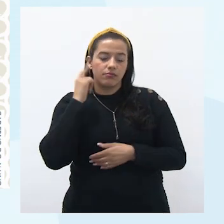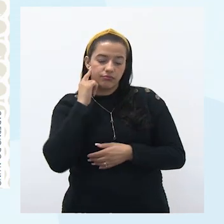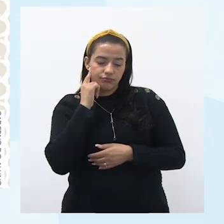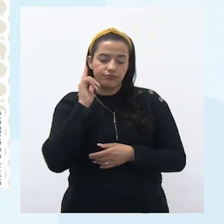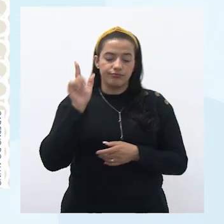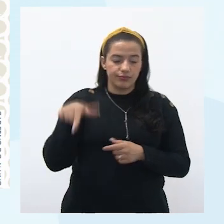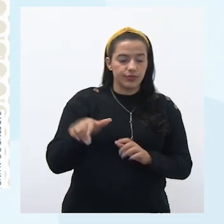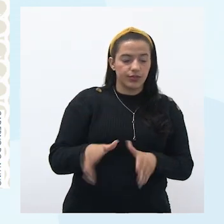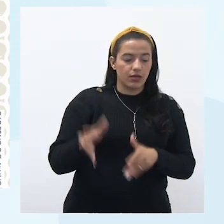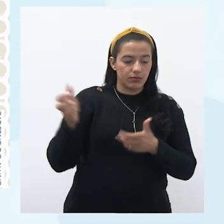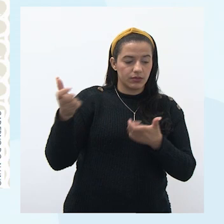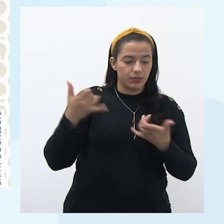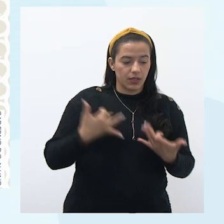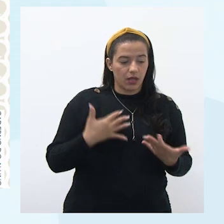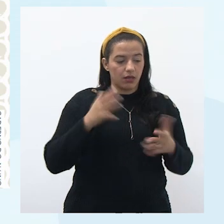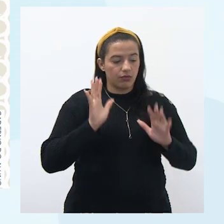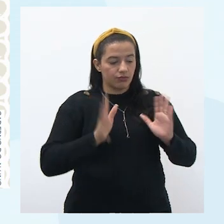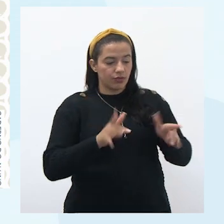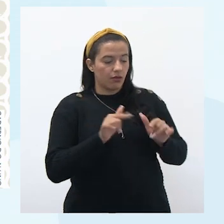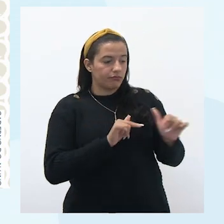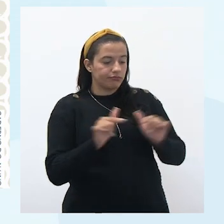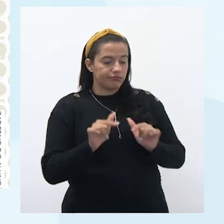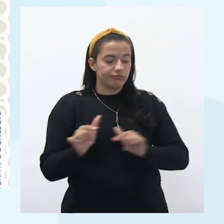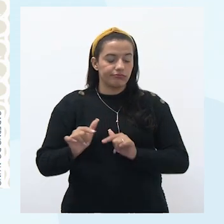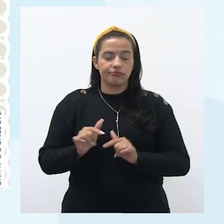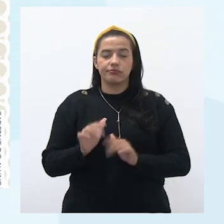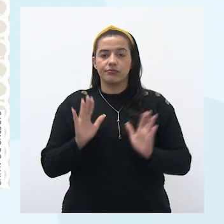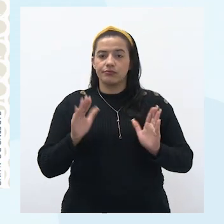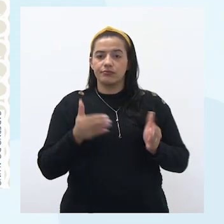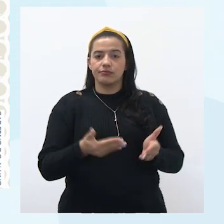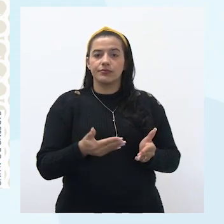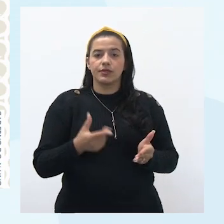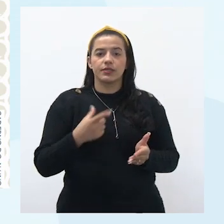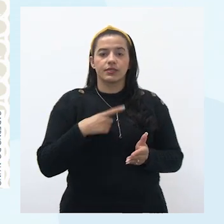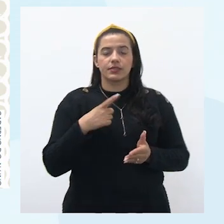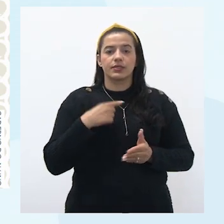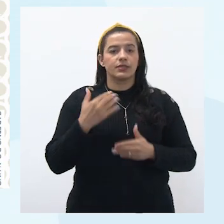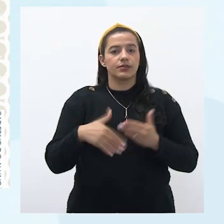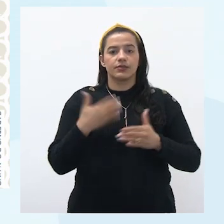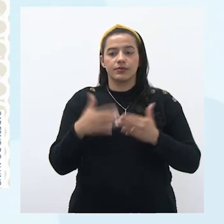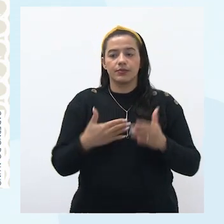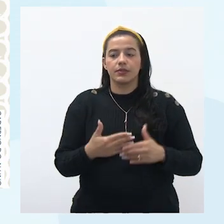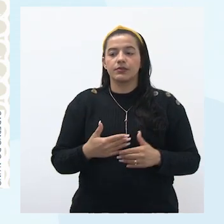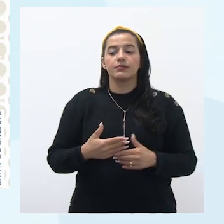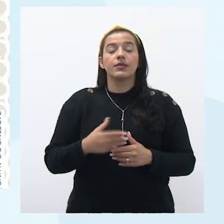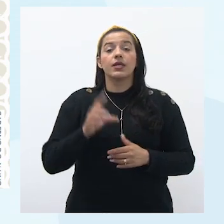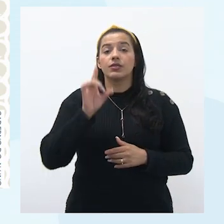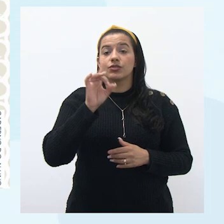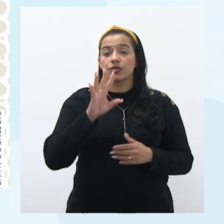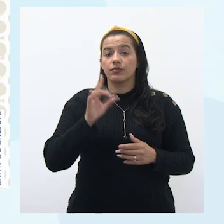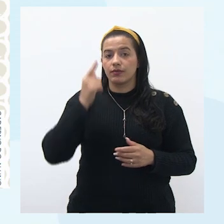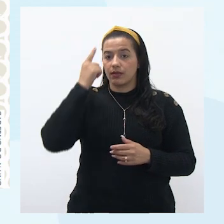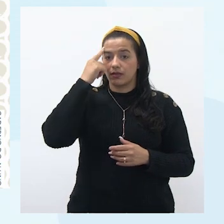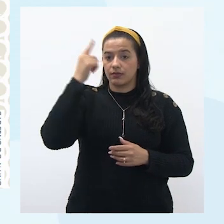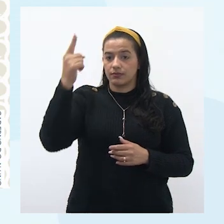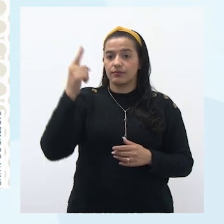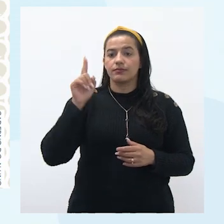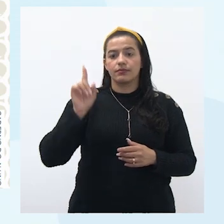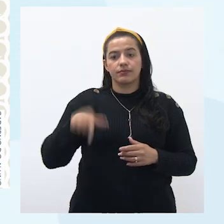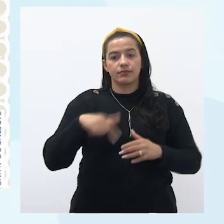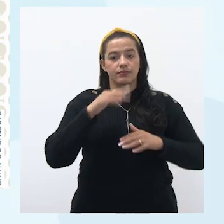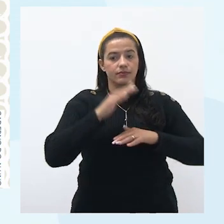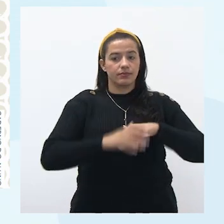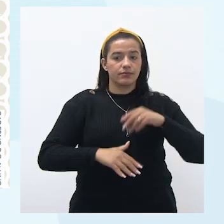dessa competência, ele já trabalhou as atividades que têm foco nesse desenvolvimento. E aqui eu só vou lembrar, é a habilidade